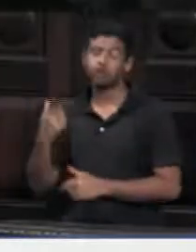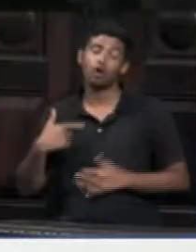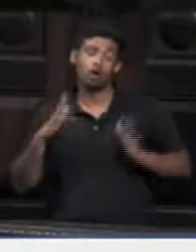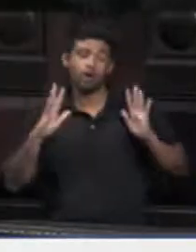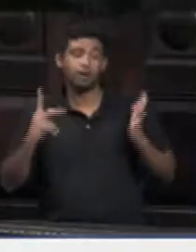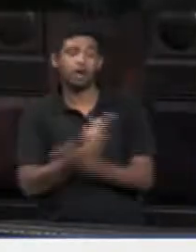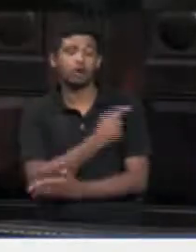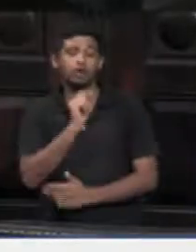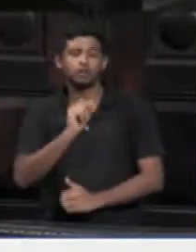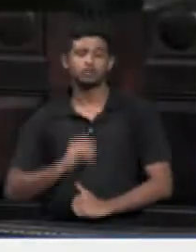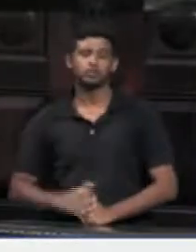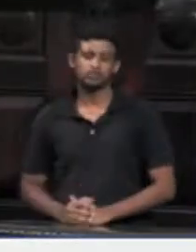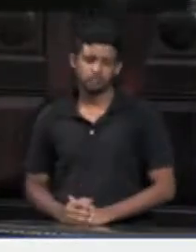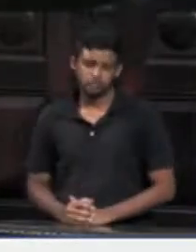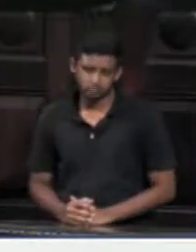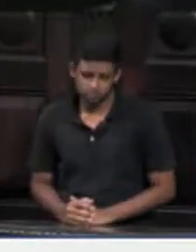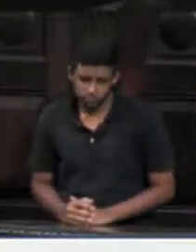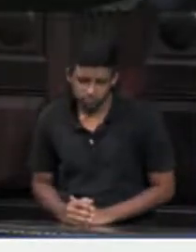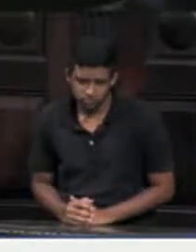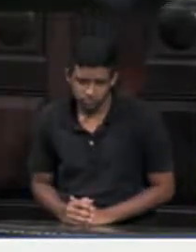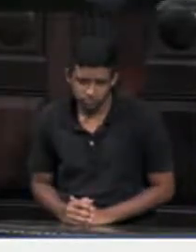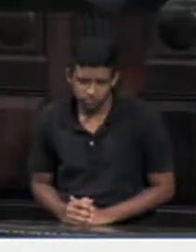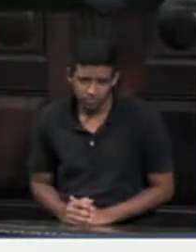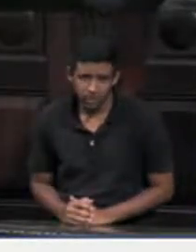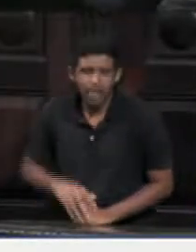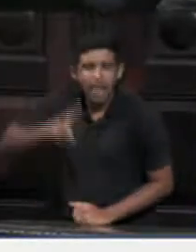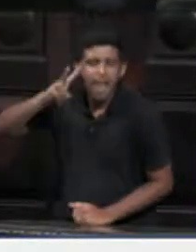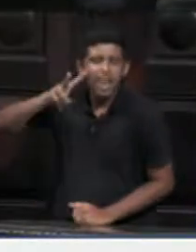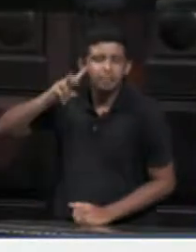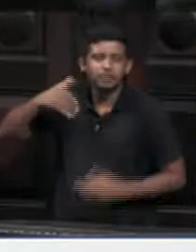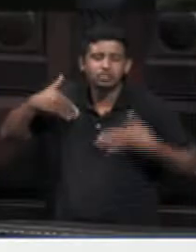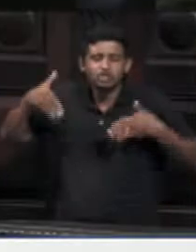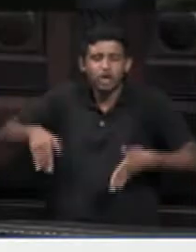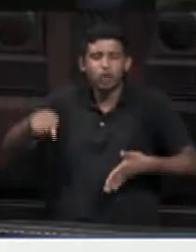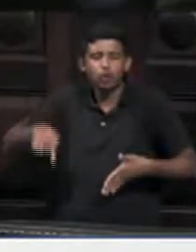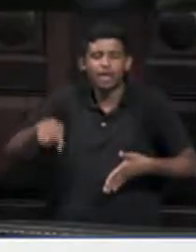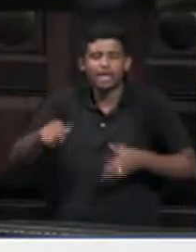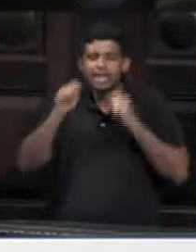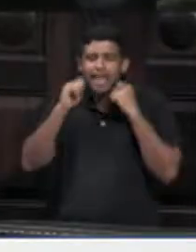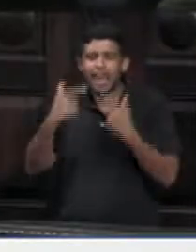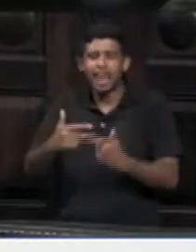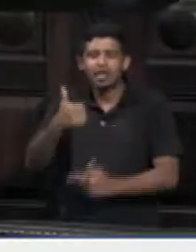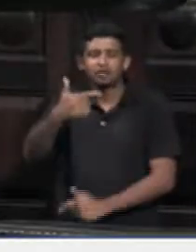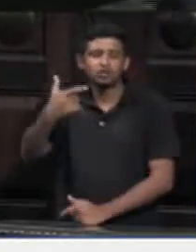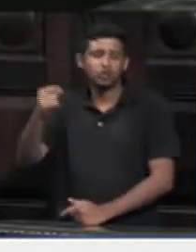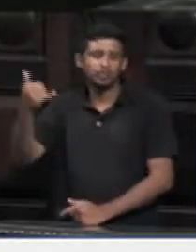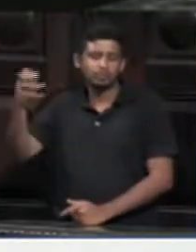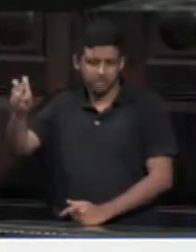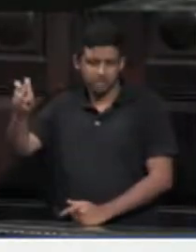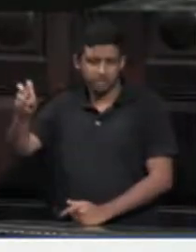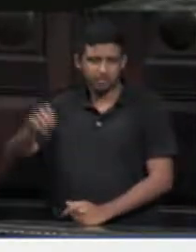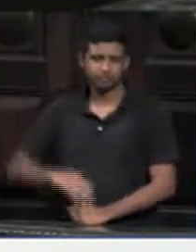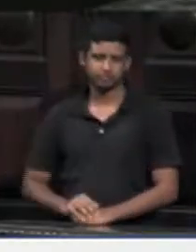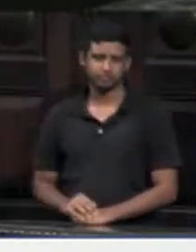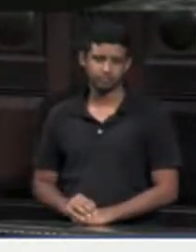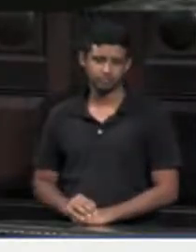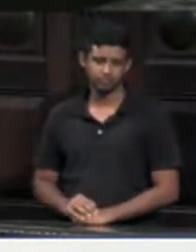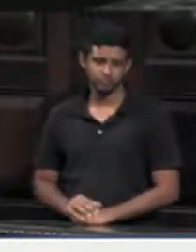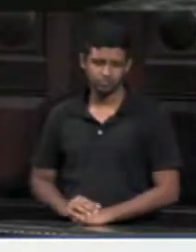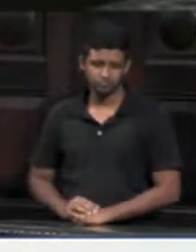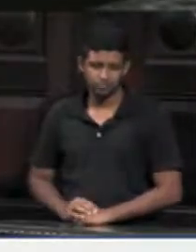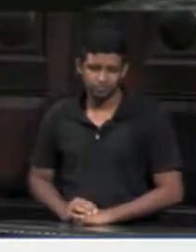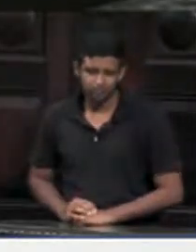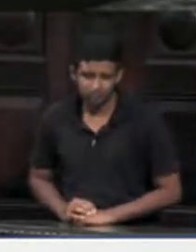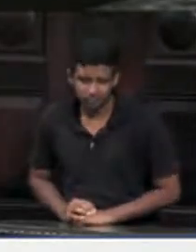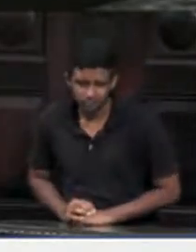essa matéria chegou aqui em 2015, fui eu quem levantou uma questão de ordem, dizendo da forma precipitada como estava